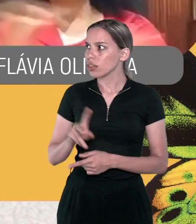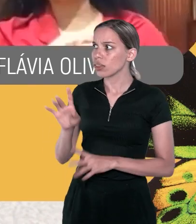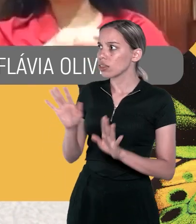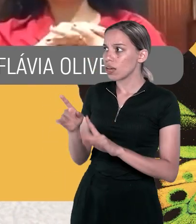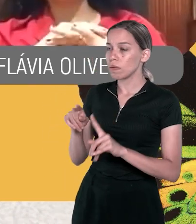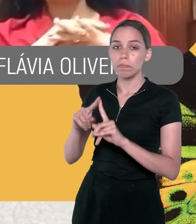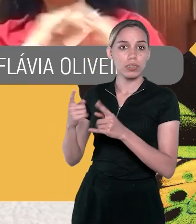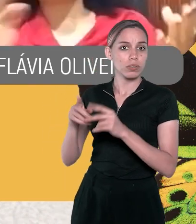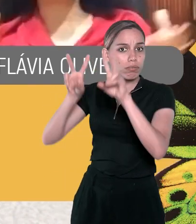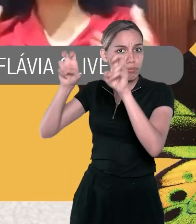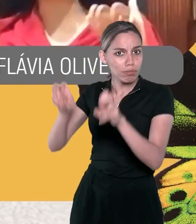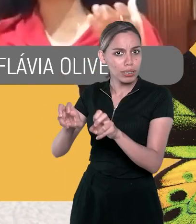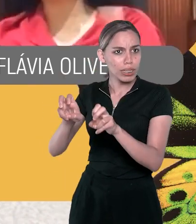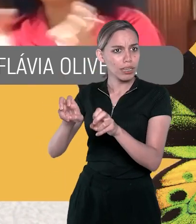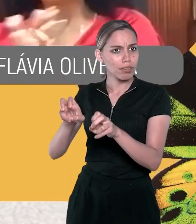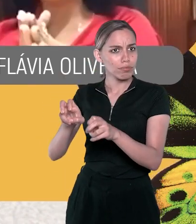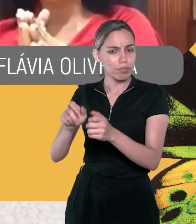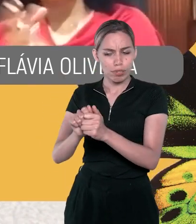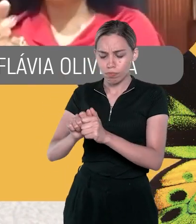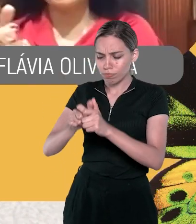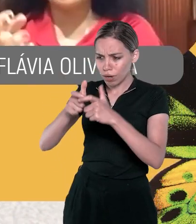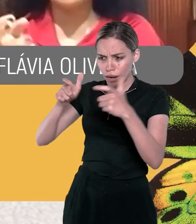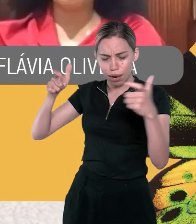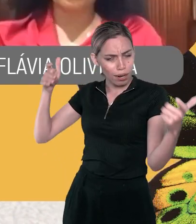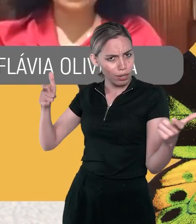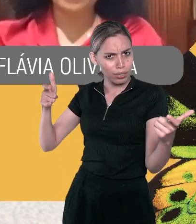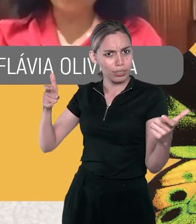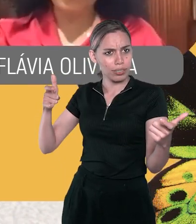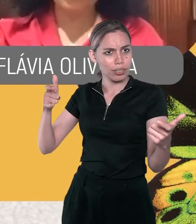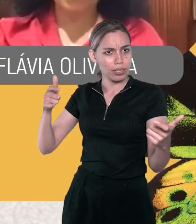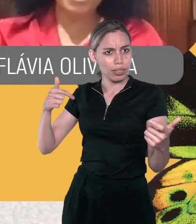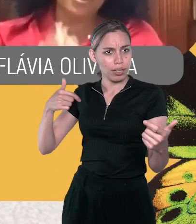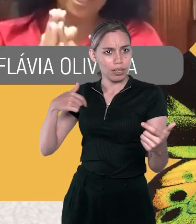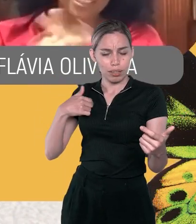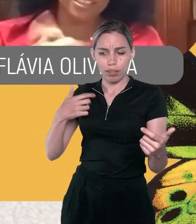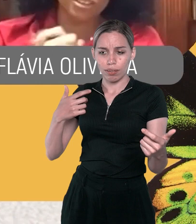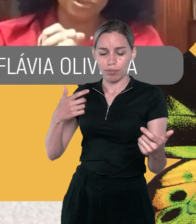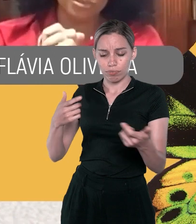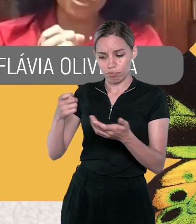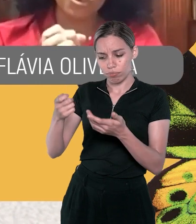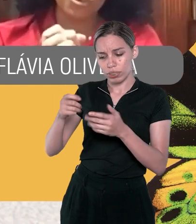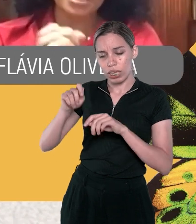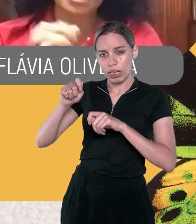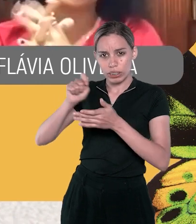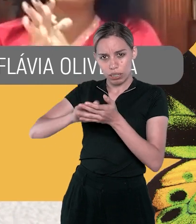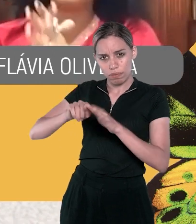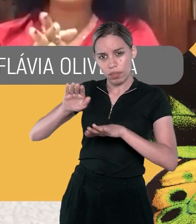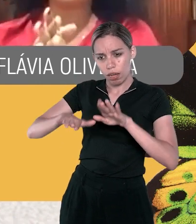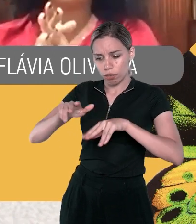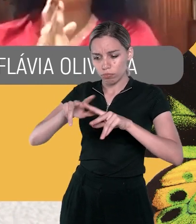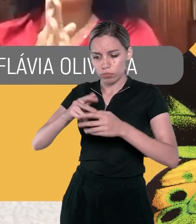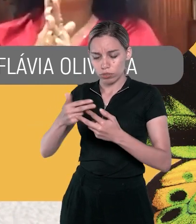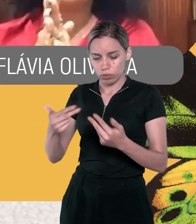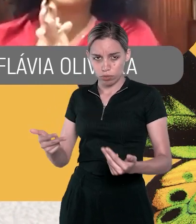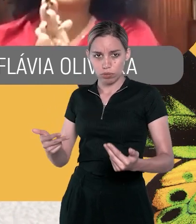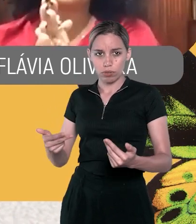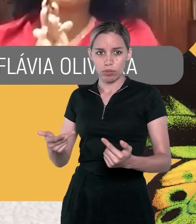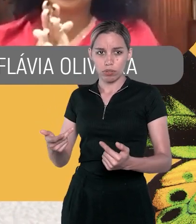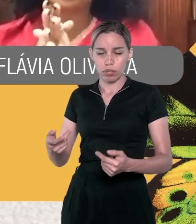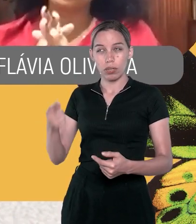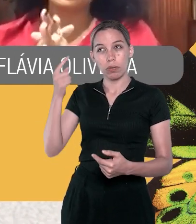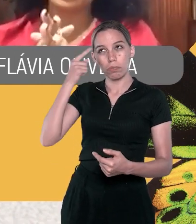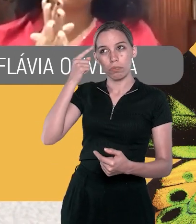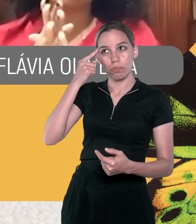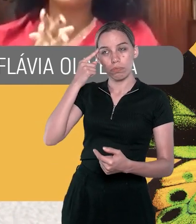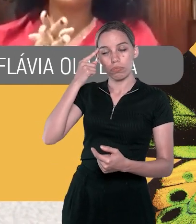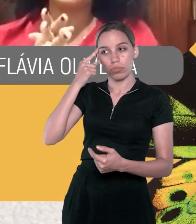Esse tema tá super amplo. Eu tomei nota aqui de algumas coisas, estava pensando no início da